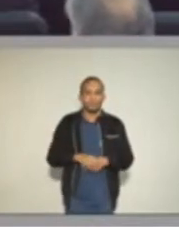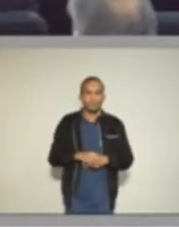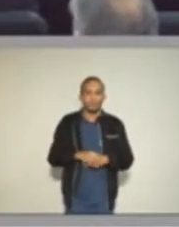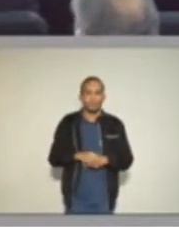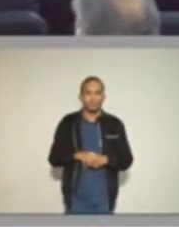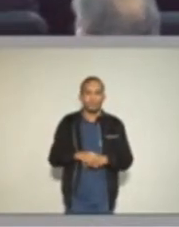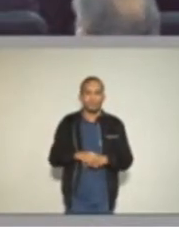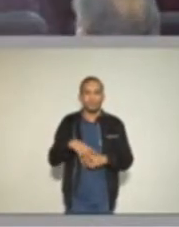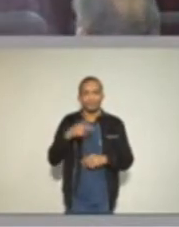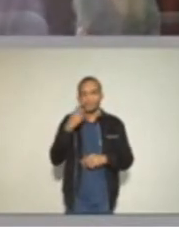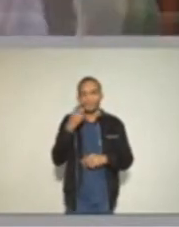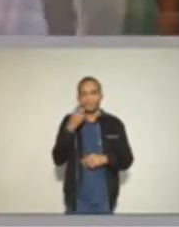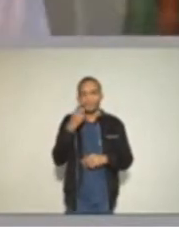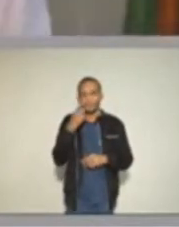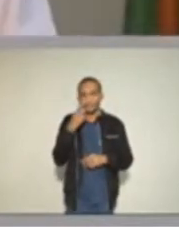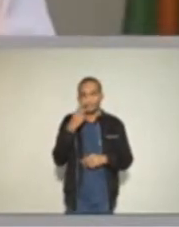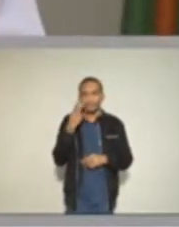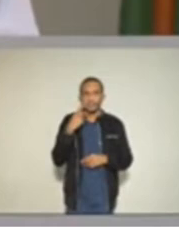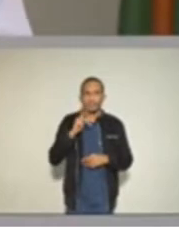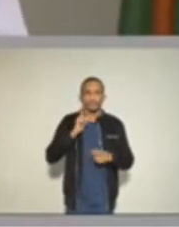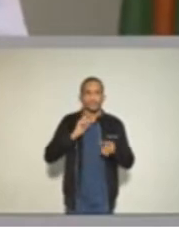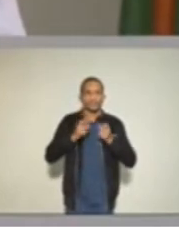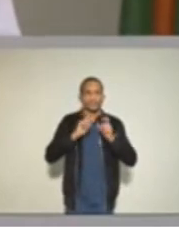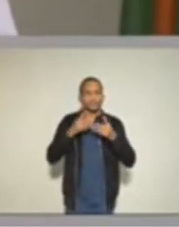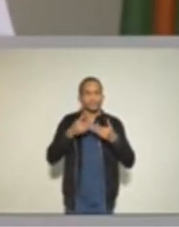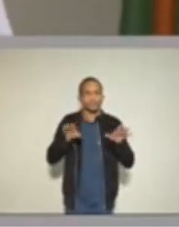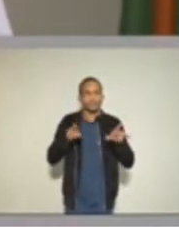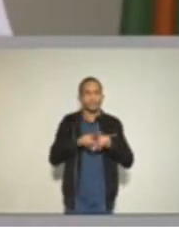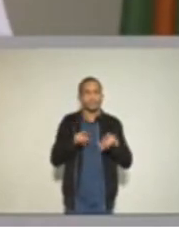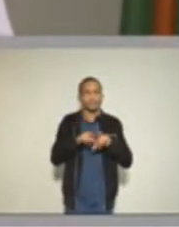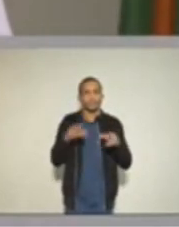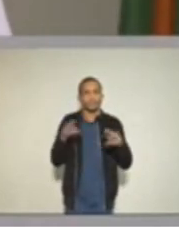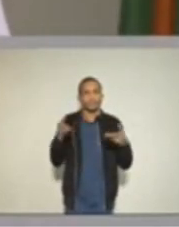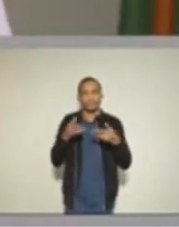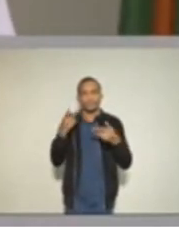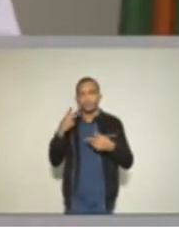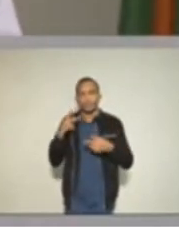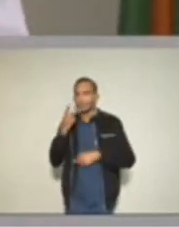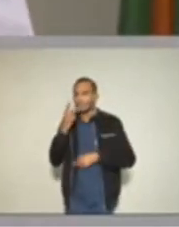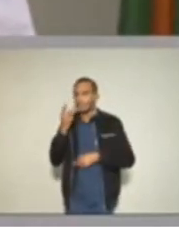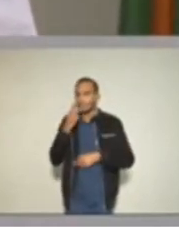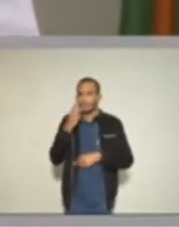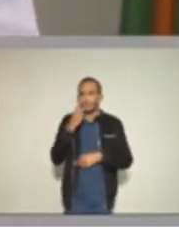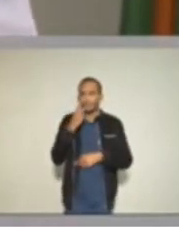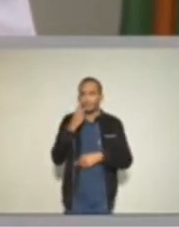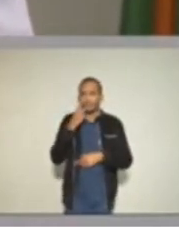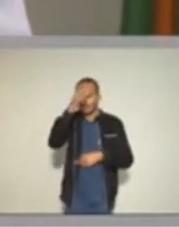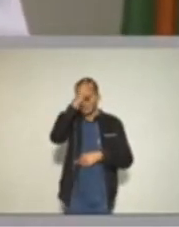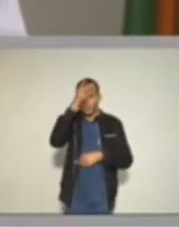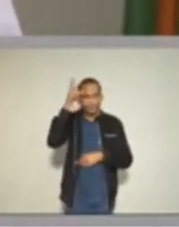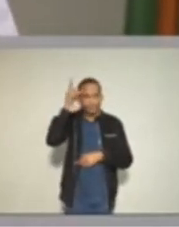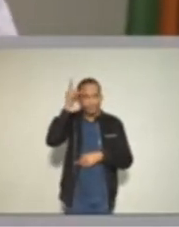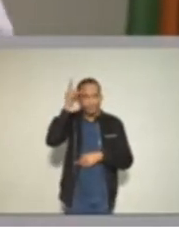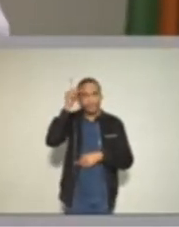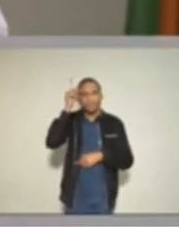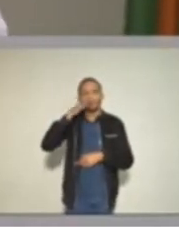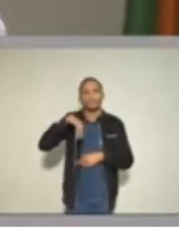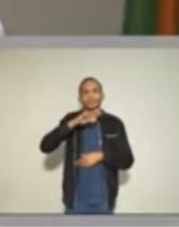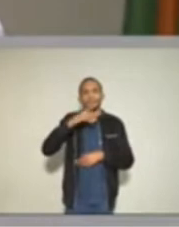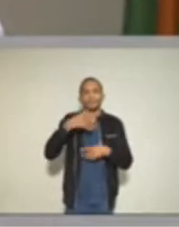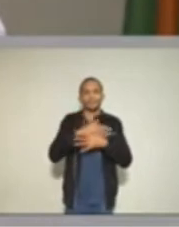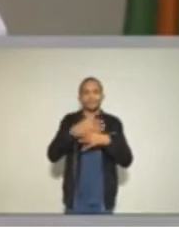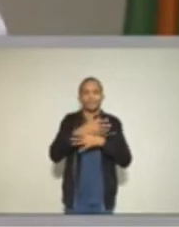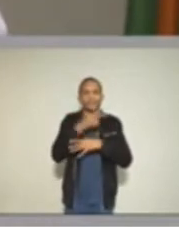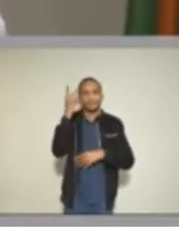os pronunciamentos dessa sessão de abertura, nós ouviremos as palavras do prefeito da cidade de São